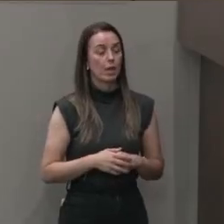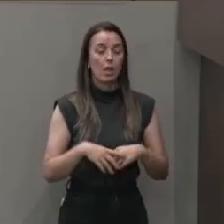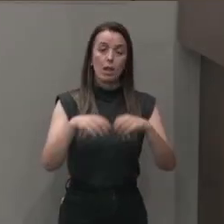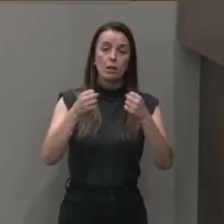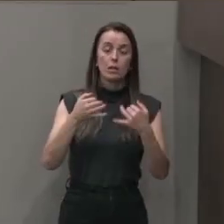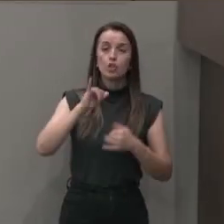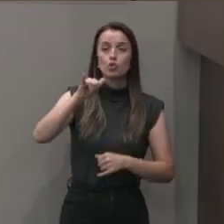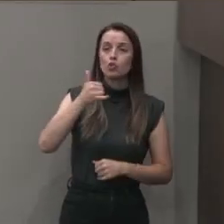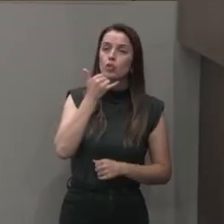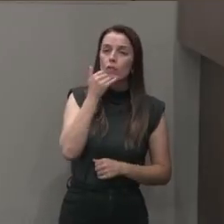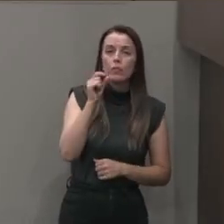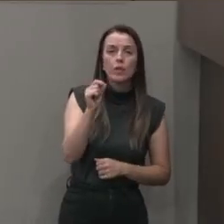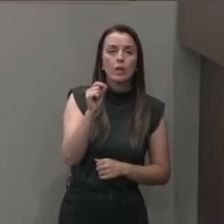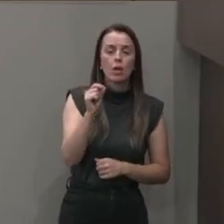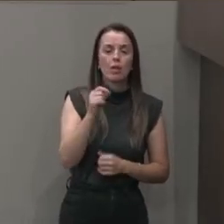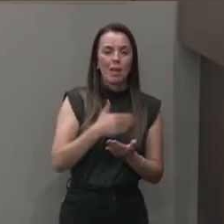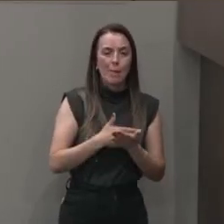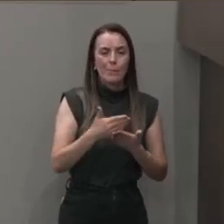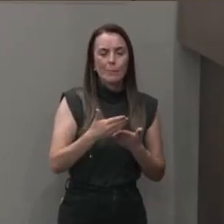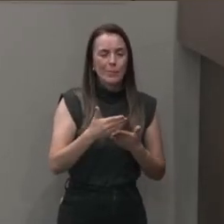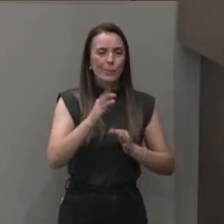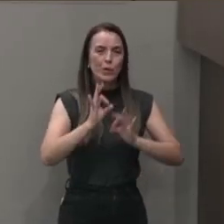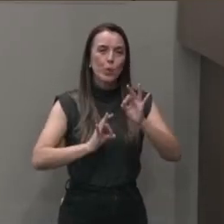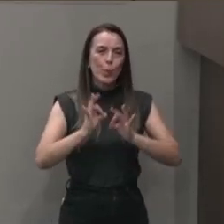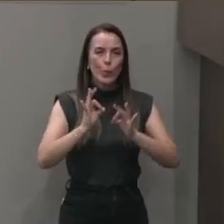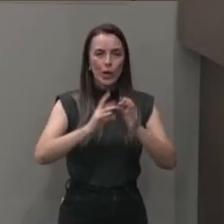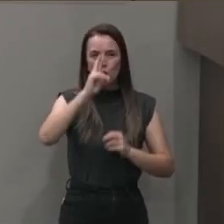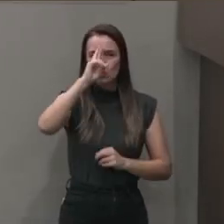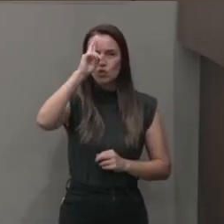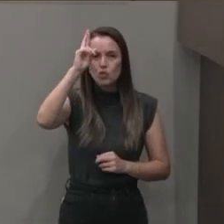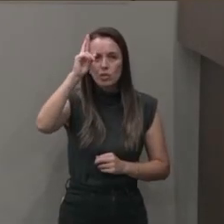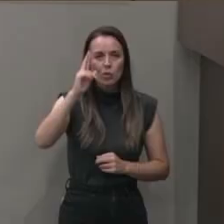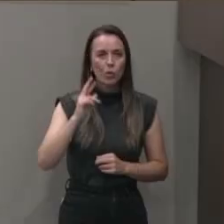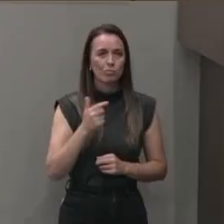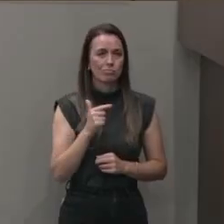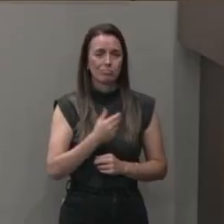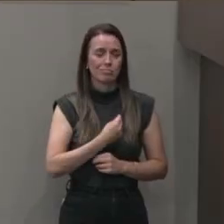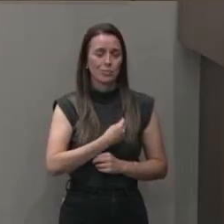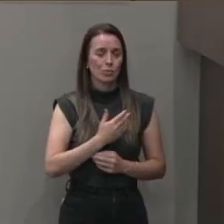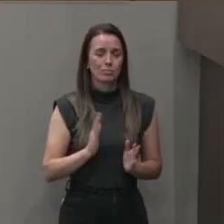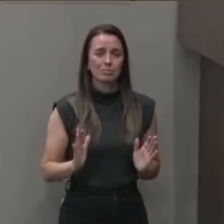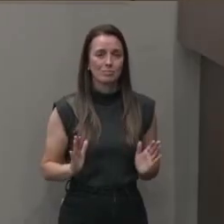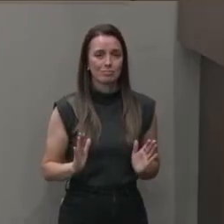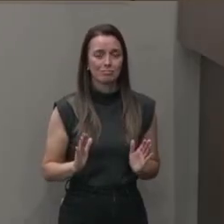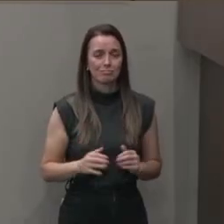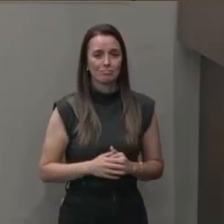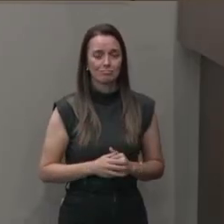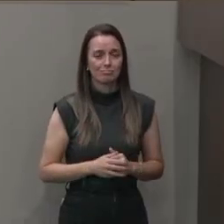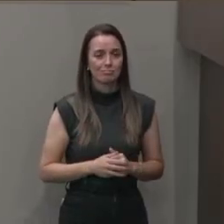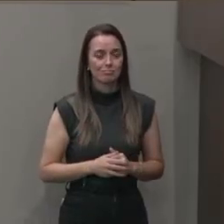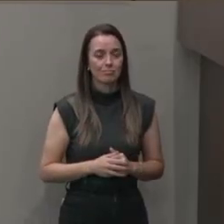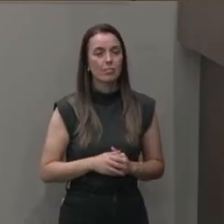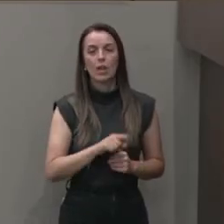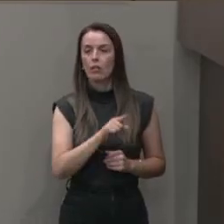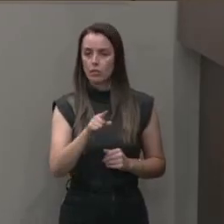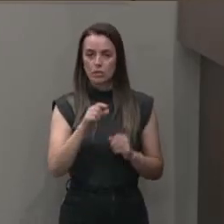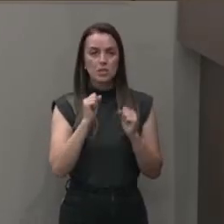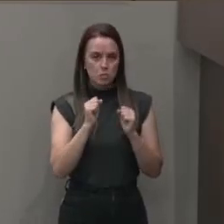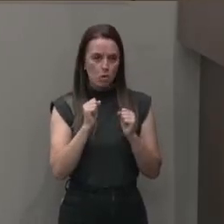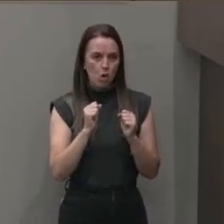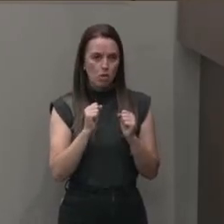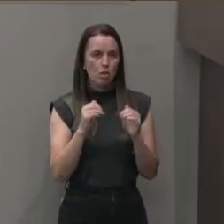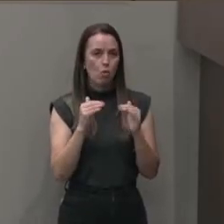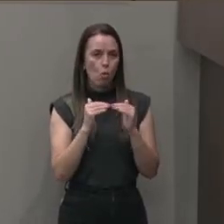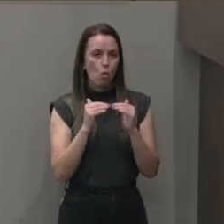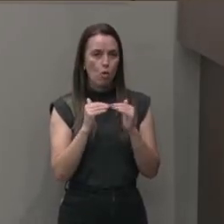justificam mais uma vez a partir de um plano diretor inexistente. Eu tenho certeza, vereadores, que vocês podem concordar com esse veto.